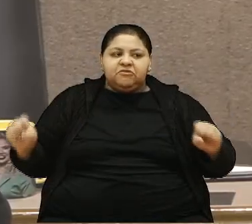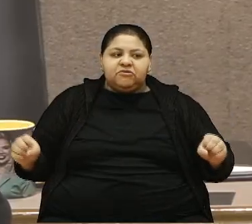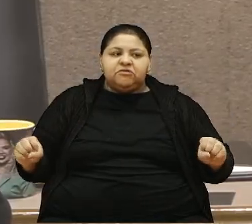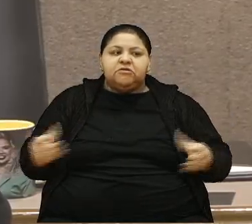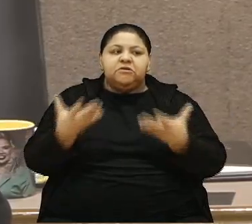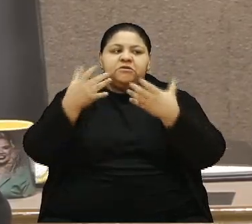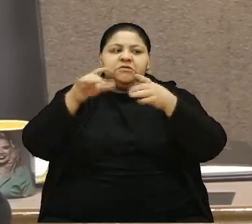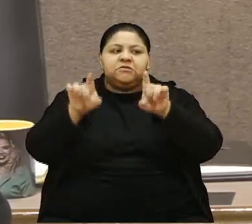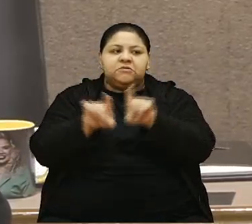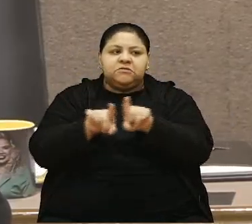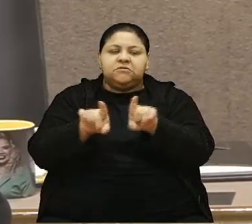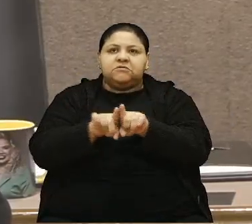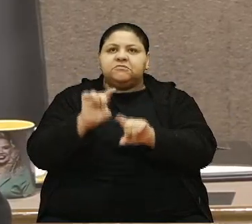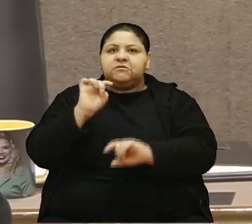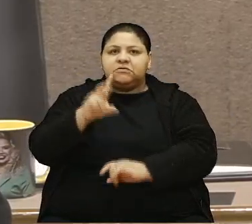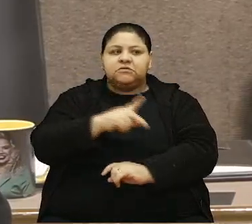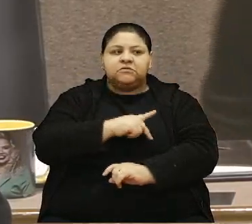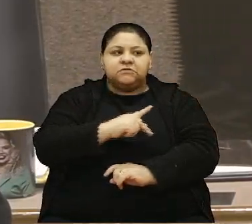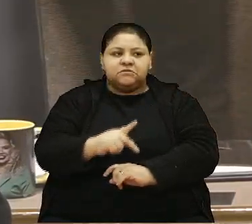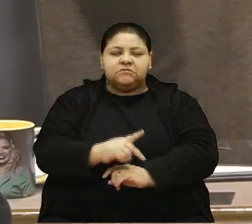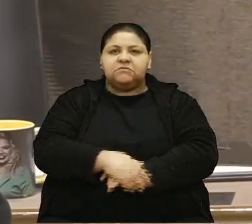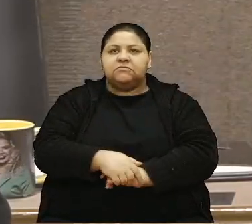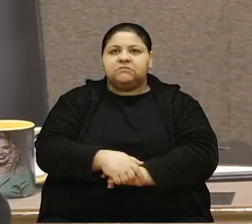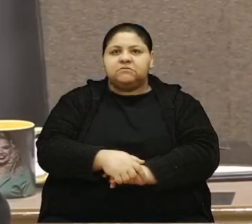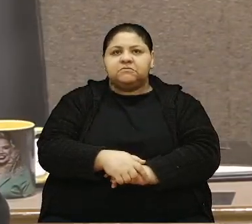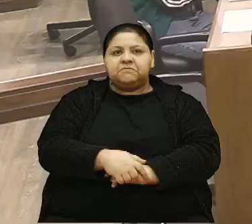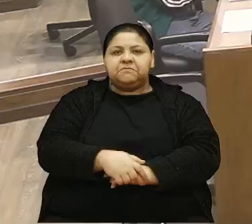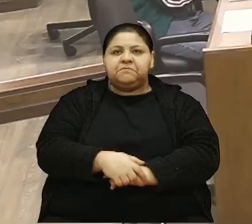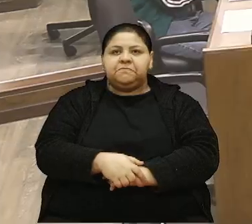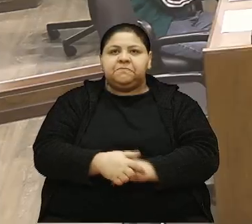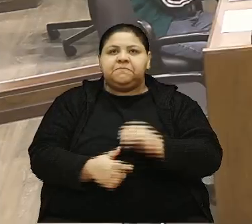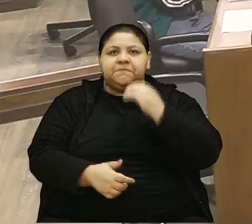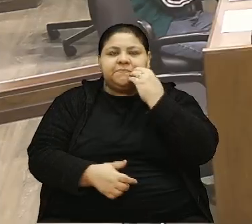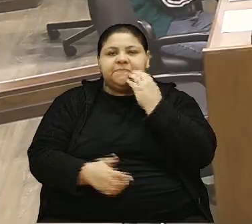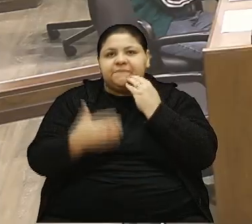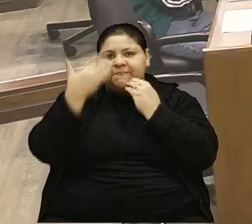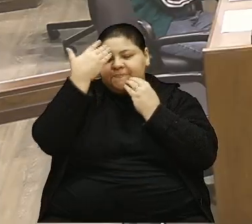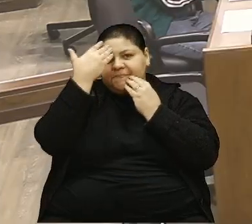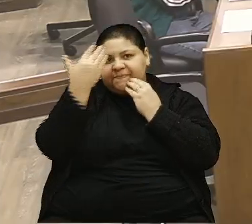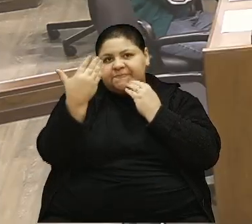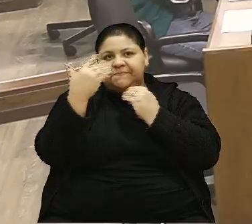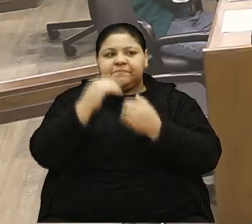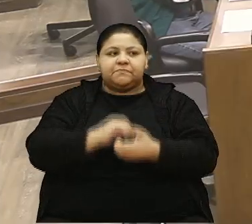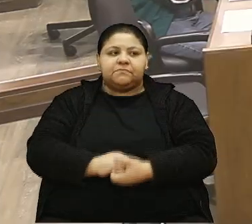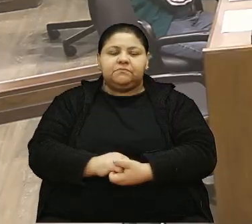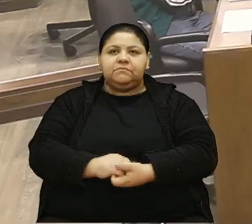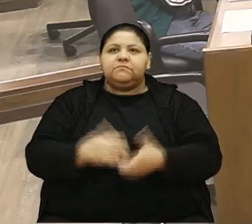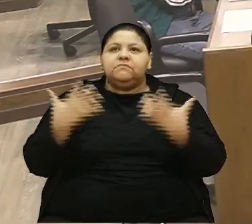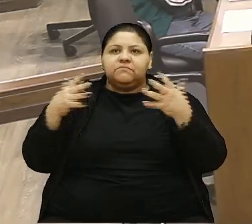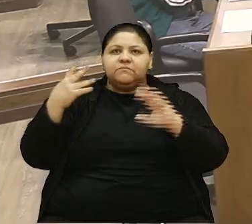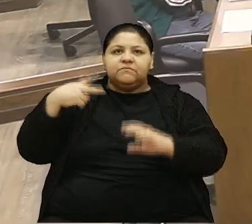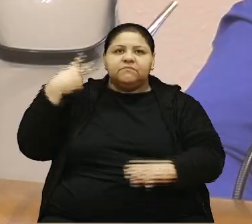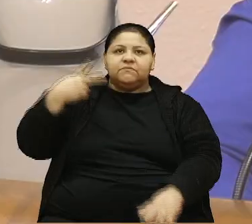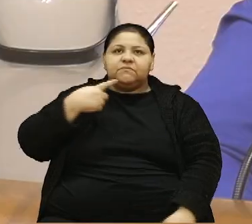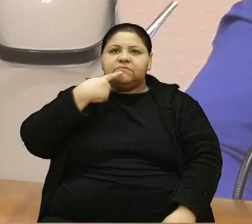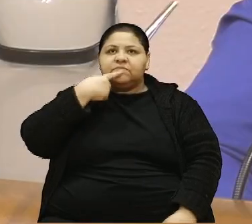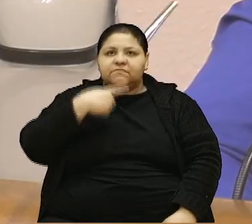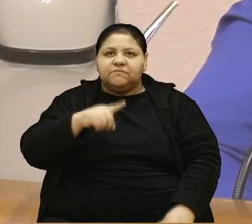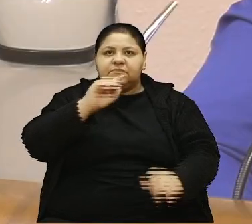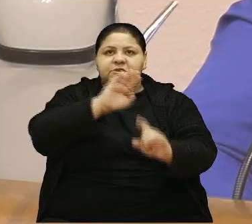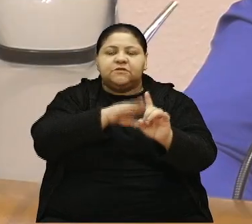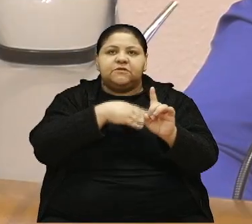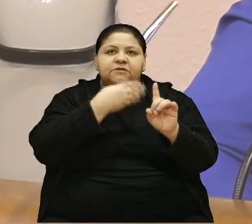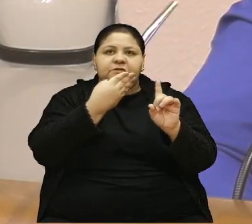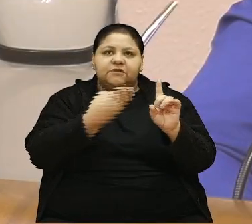emocionante também. Era isso, senhor presidente e nobres colegas vereadores. Obrigado, vereador Cristiano. Parabenizar o vereador Caleb pela